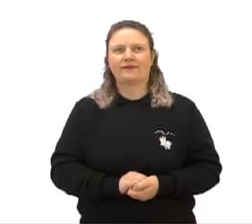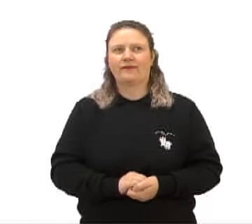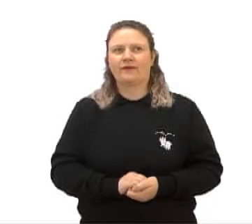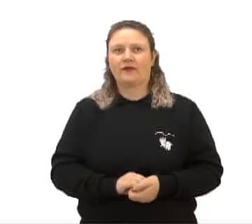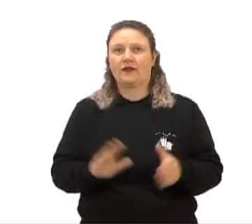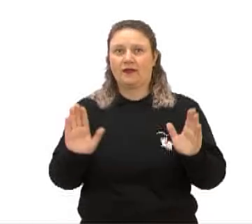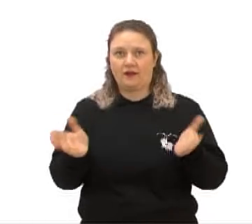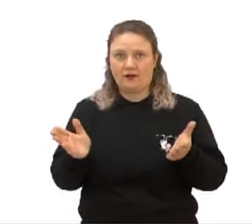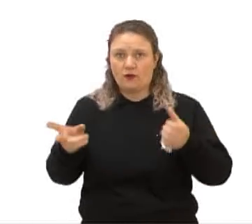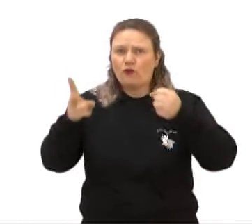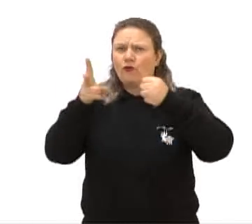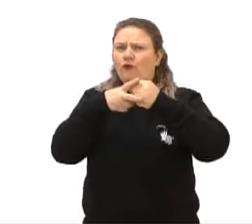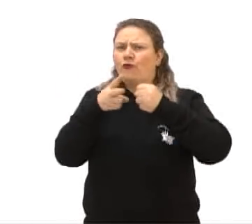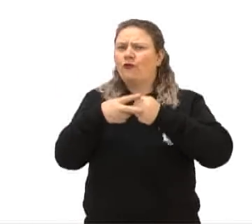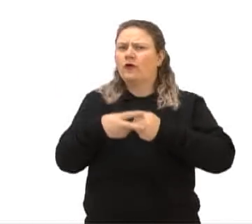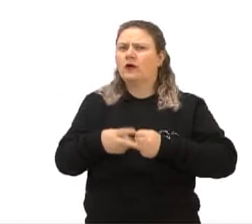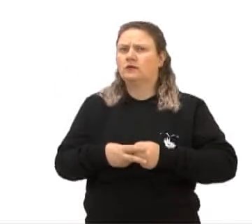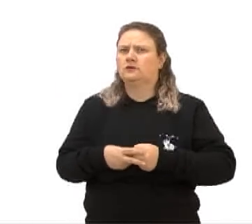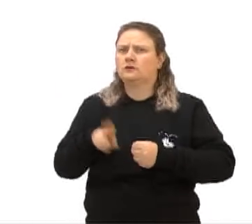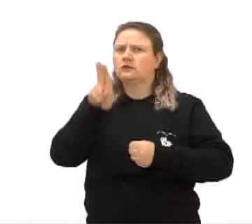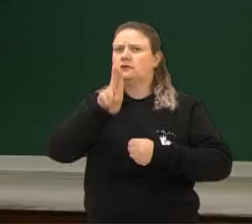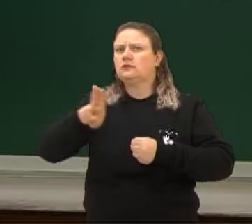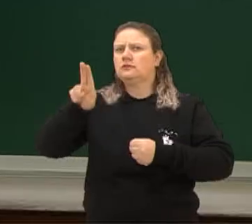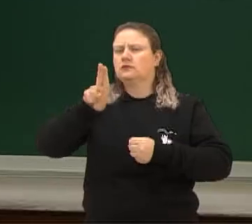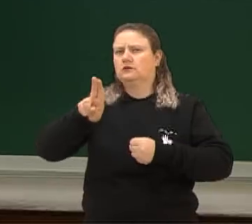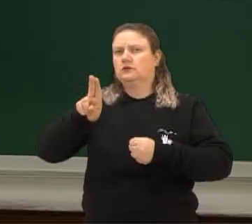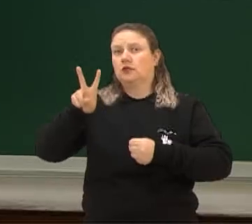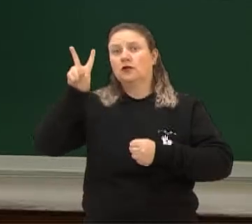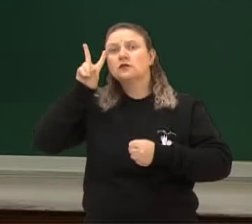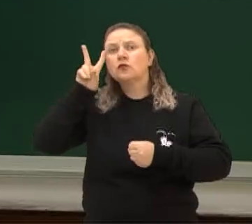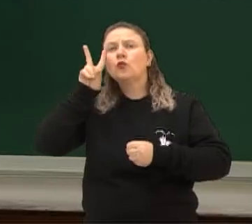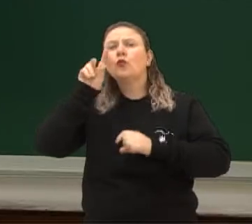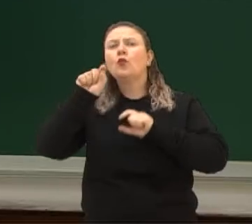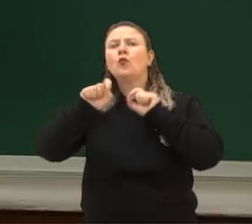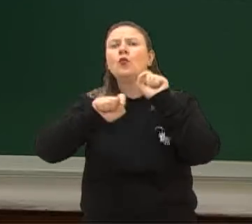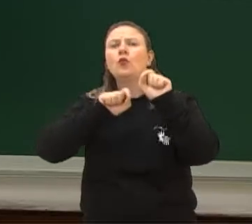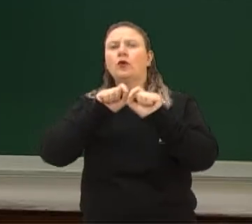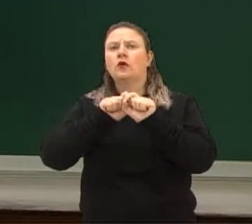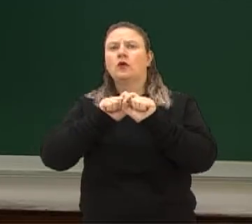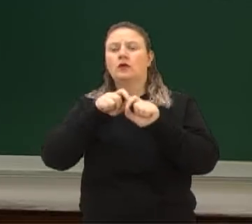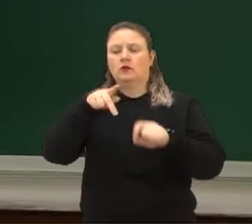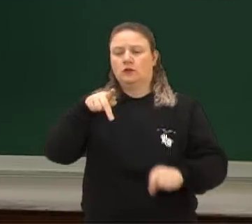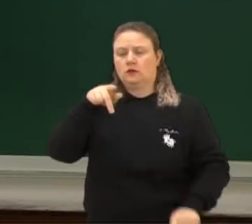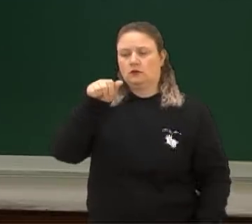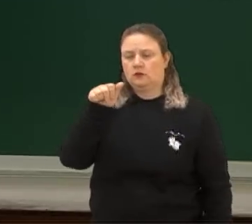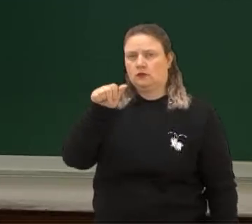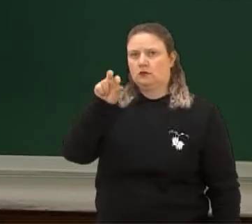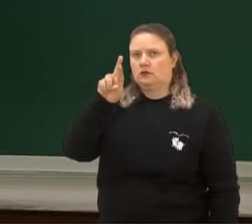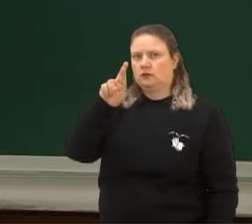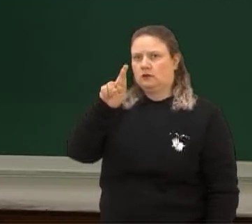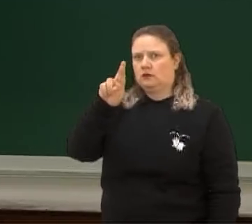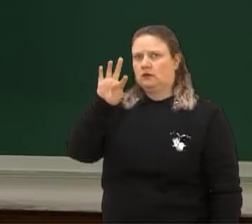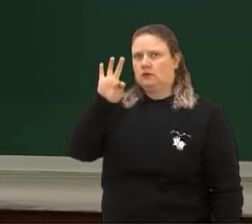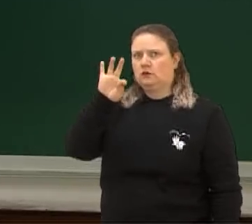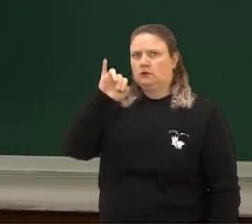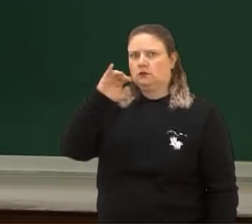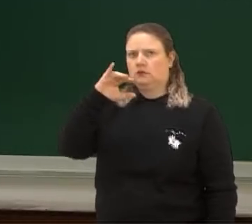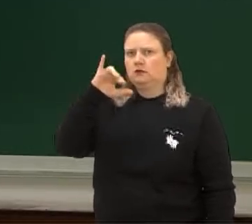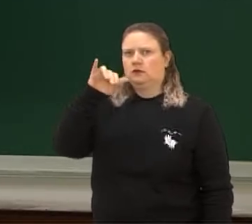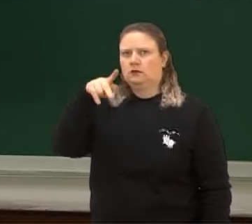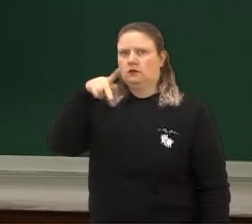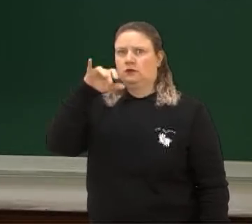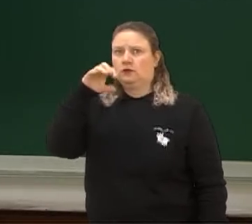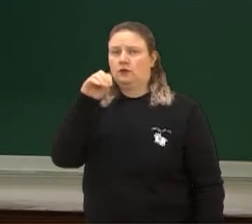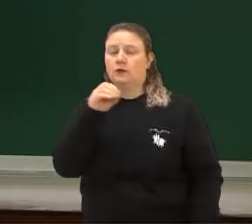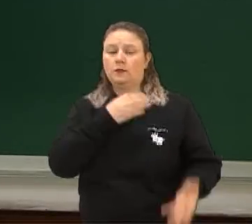Qual verbo a gente vai usar ali, ó? Qual é a forma dele? Lembra que ali a gente tem que usar ele no particípio passado. E aqui tá fácil porque todos